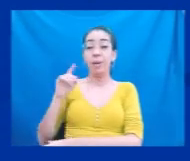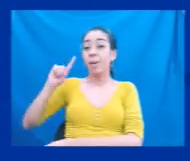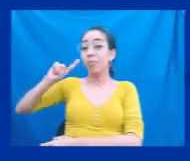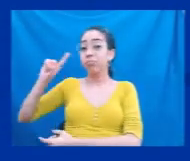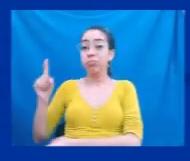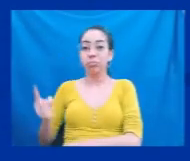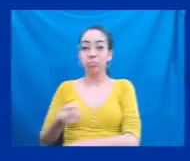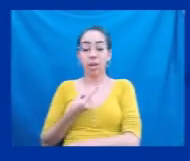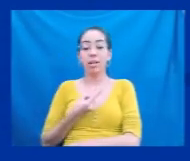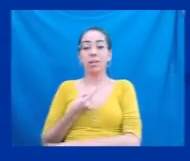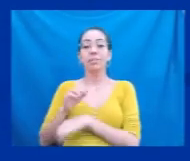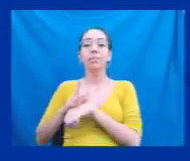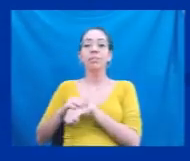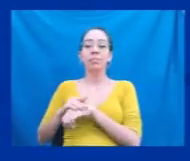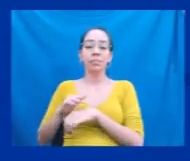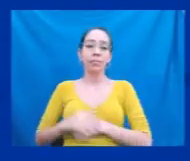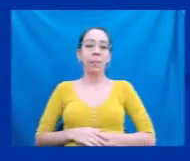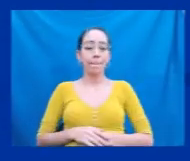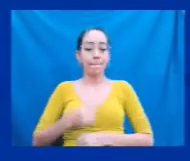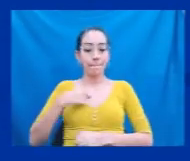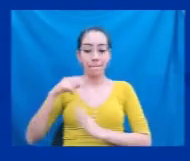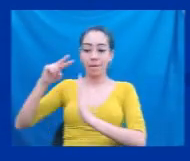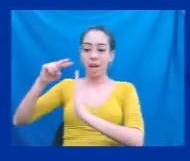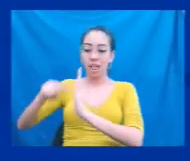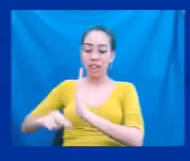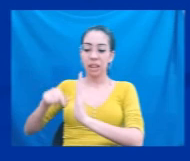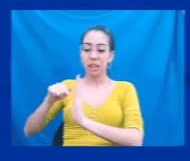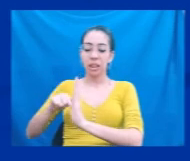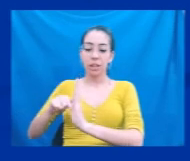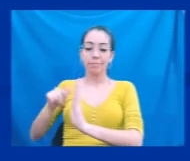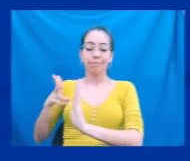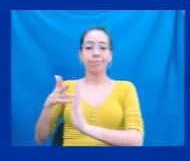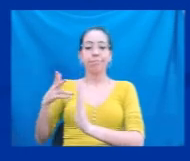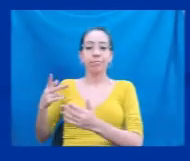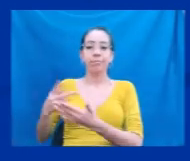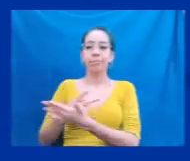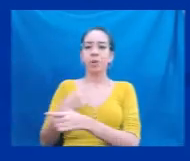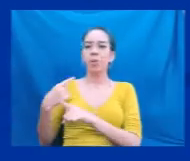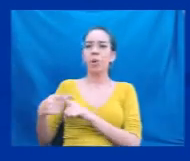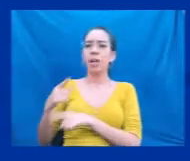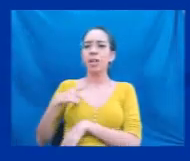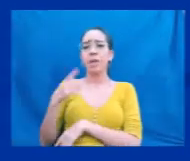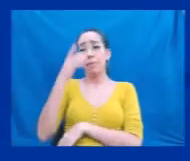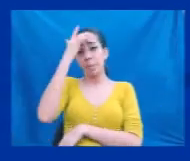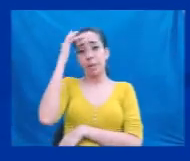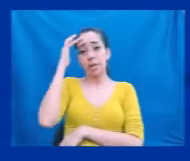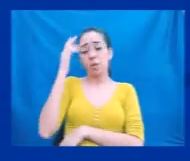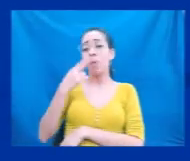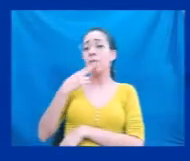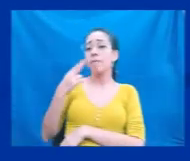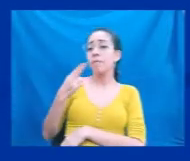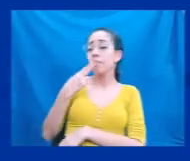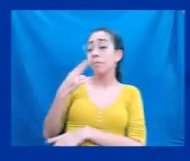essa notícia, né, se comentava que tinha sido aí oriunda, né, de um cigarro e tudo, eu não posso afirmar.